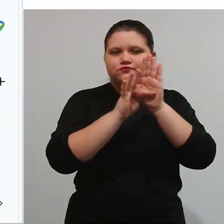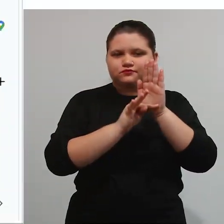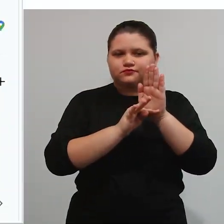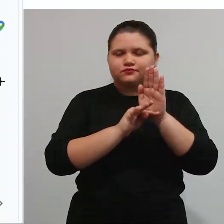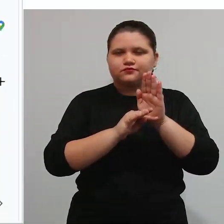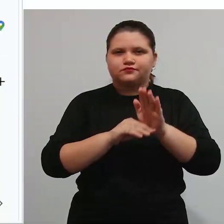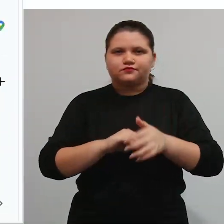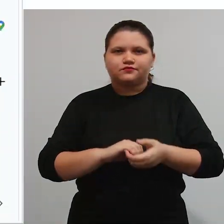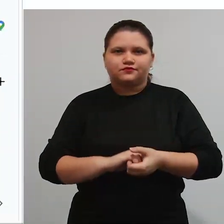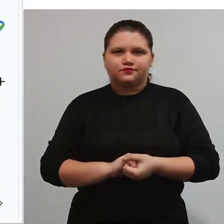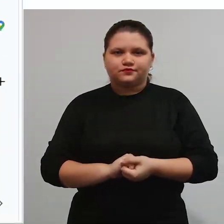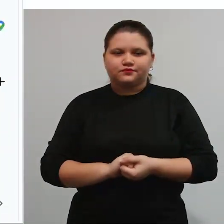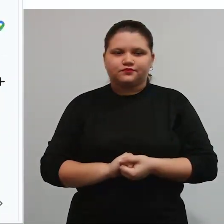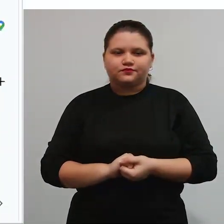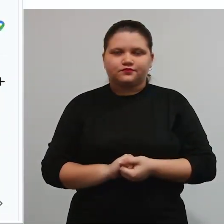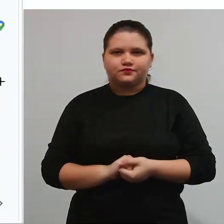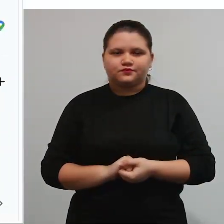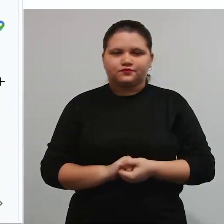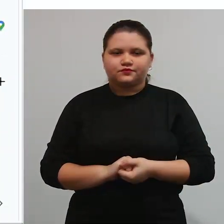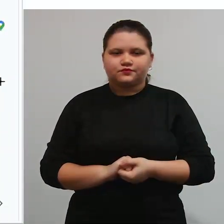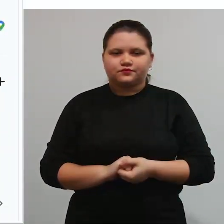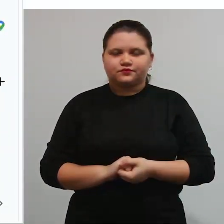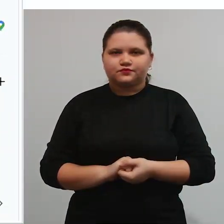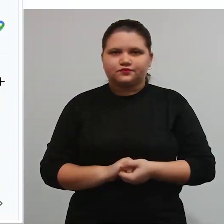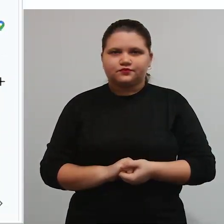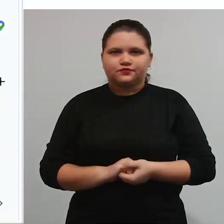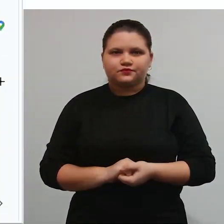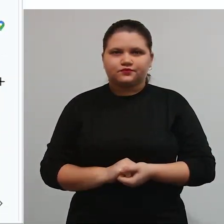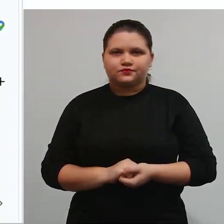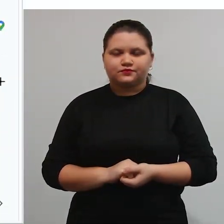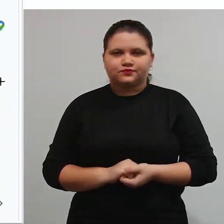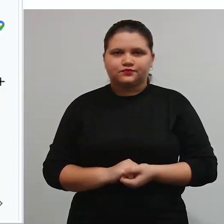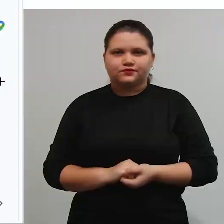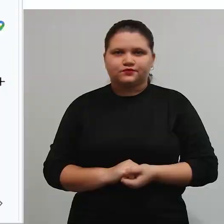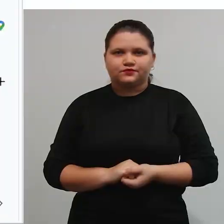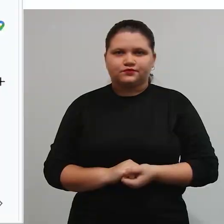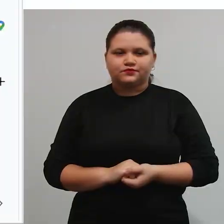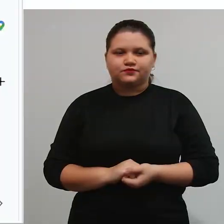texto. O eixo